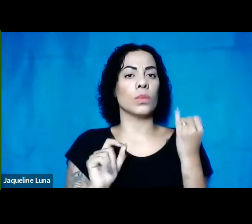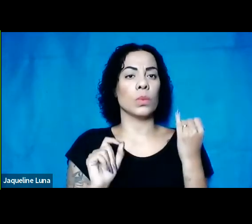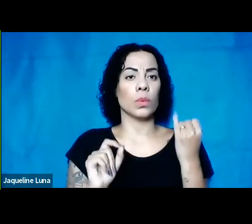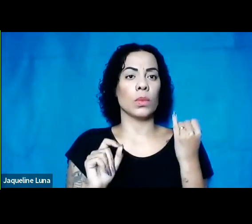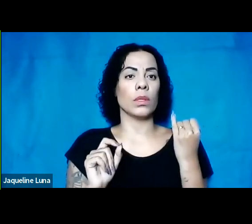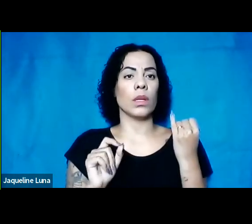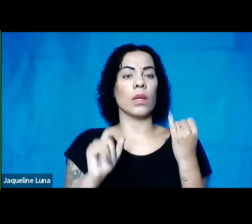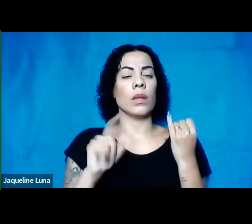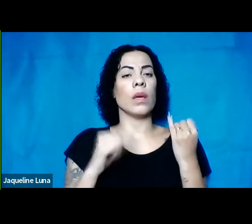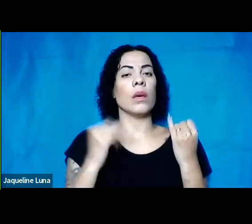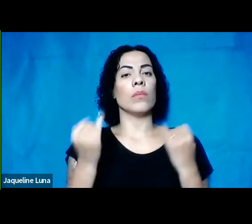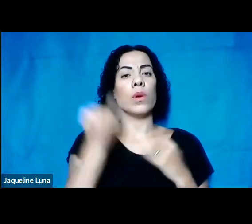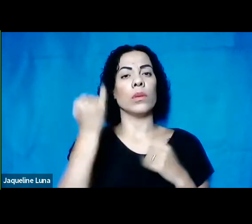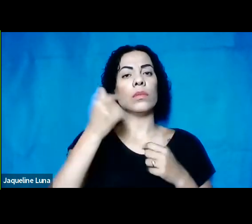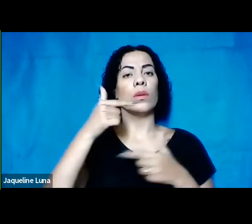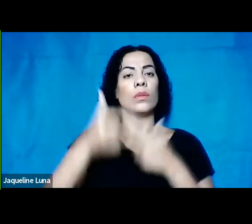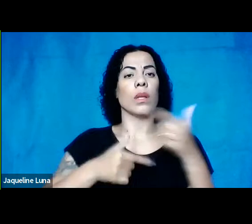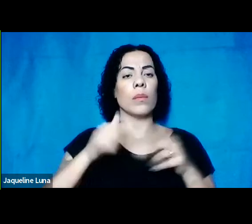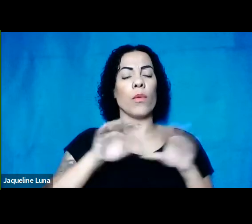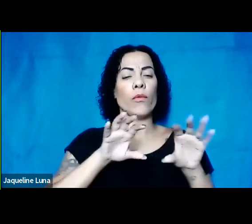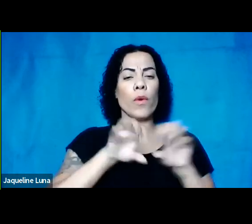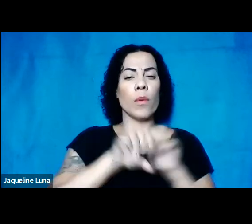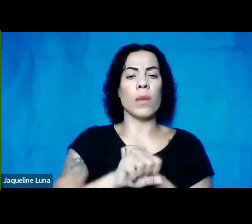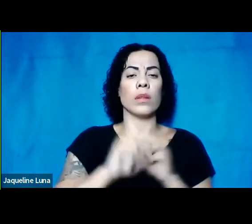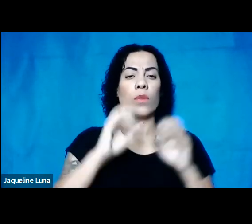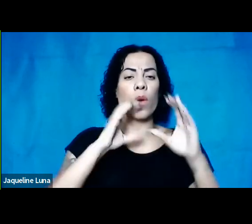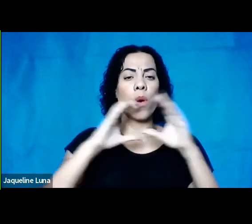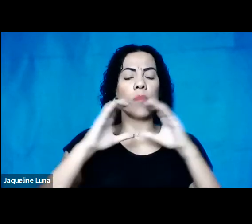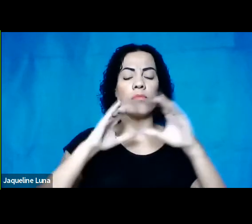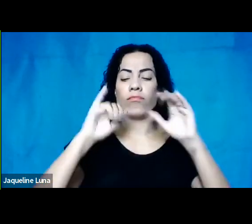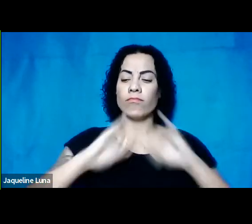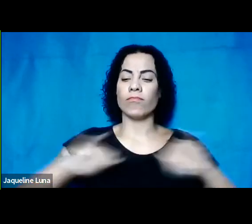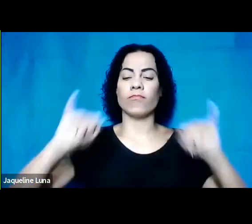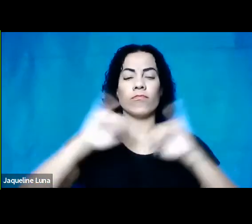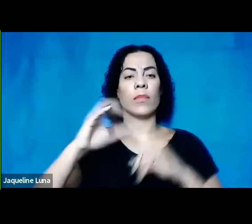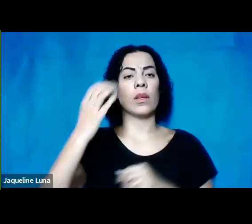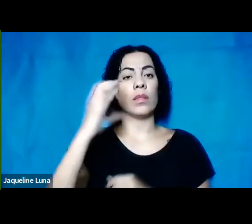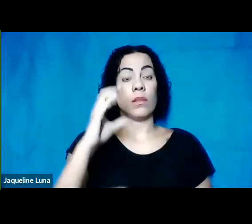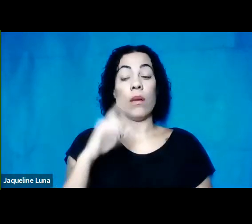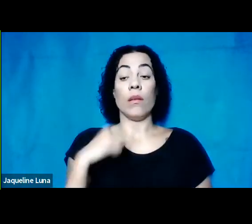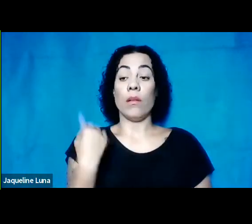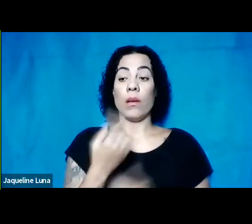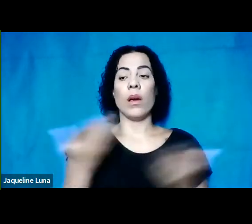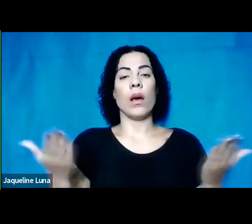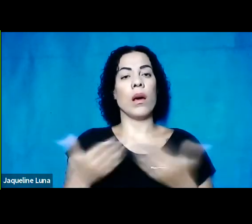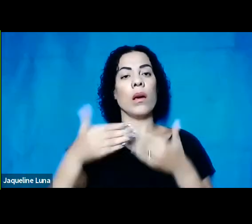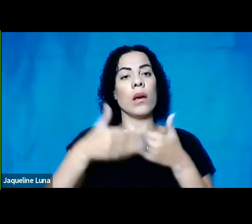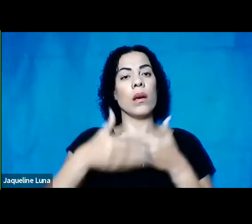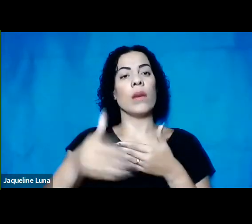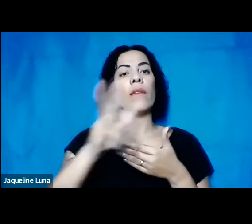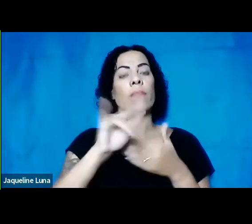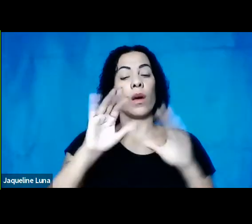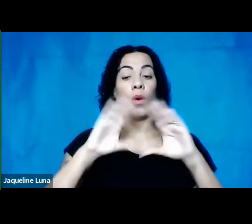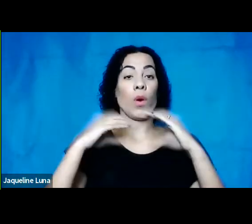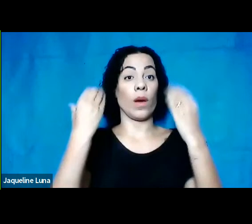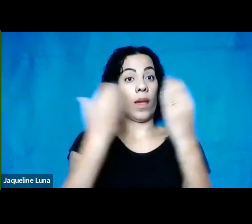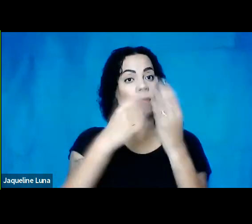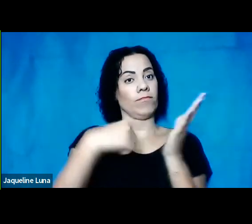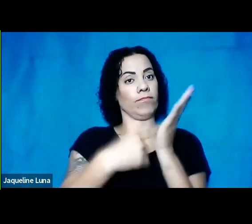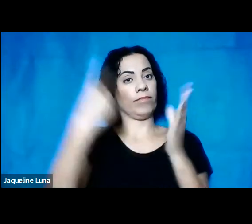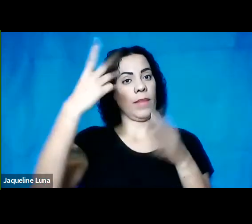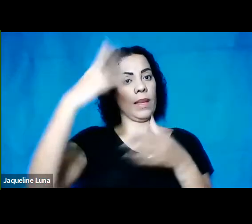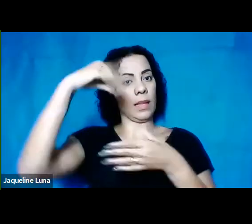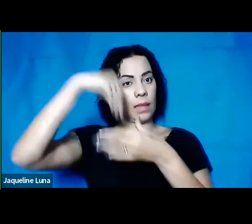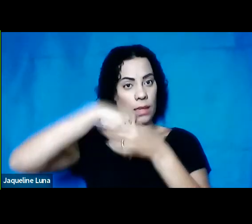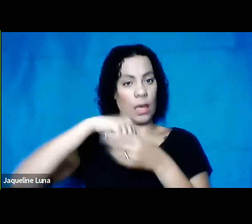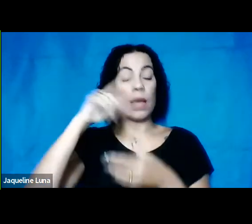do trabalho de informação, de comunicação, de divulgação científica, e a gente agora está aí às vésperas do Congresso Interno.